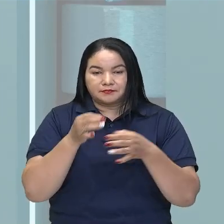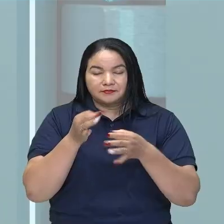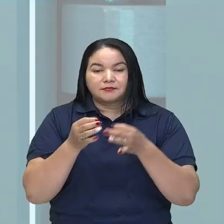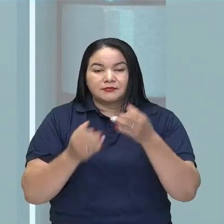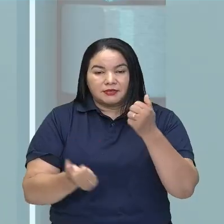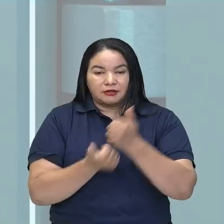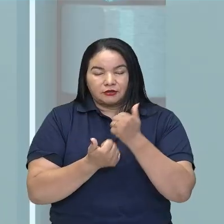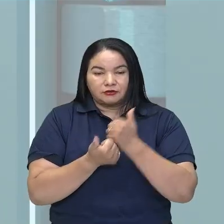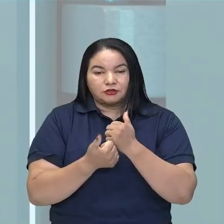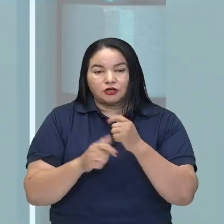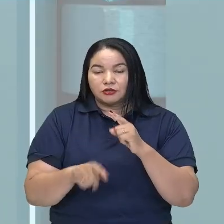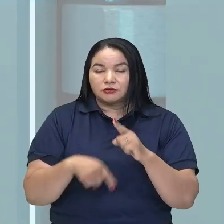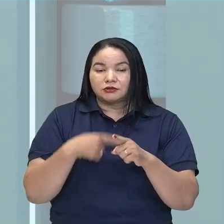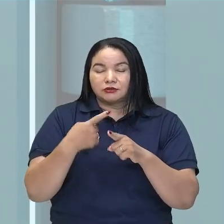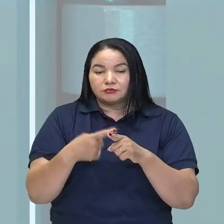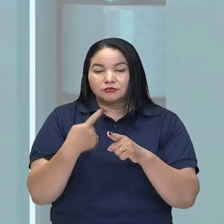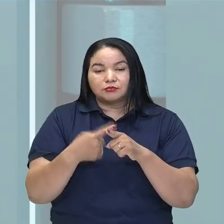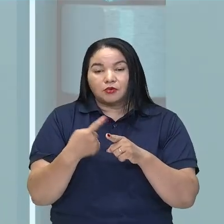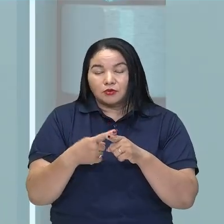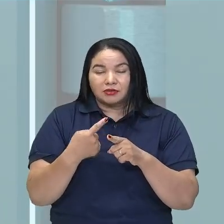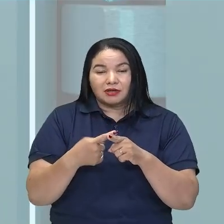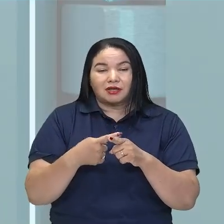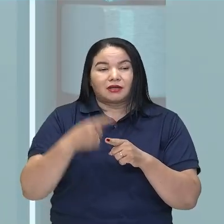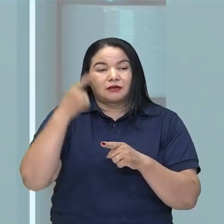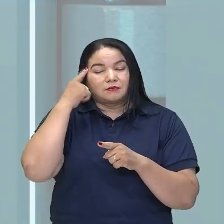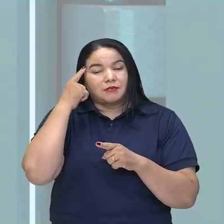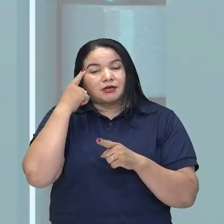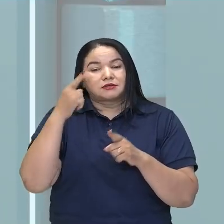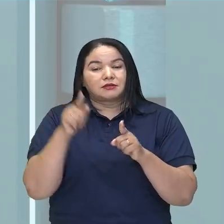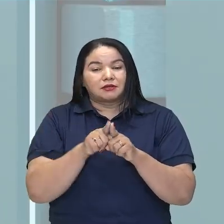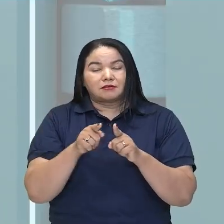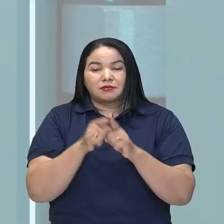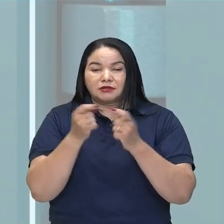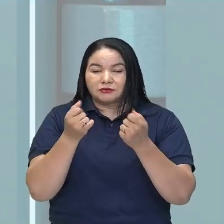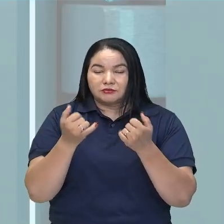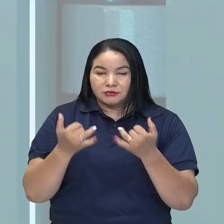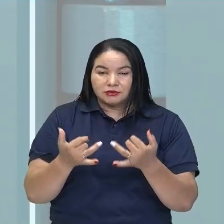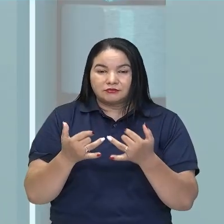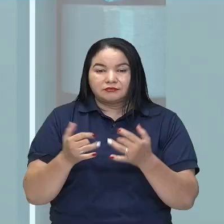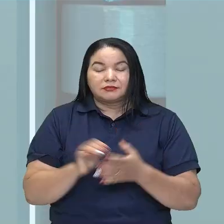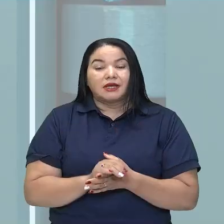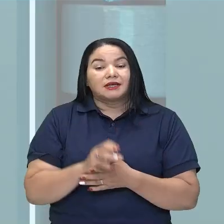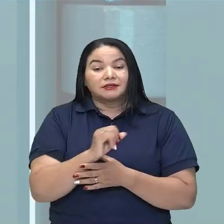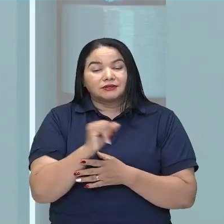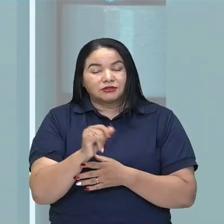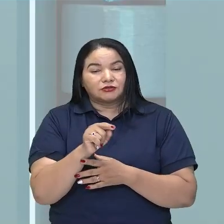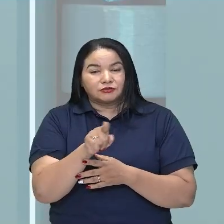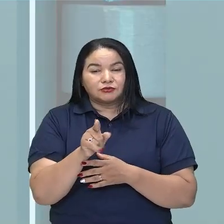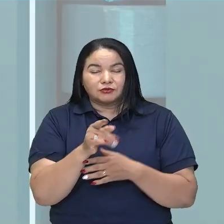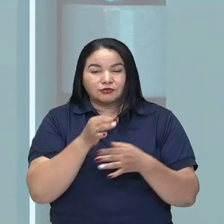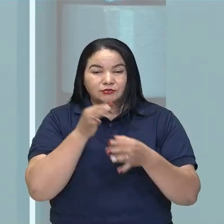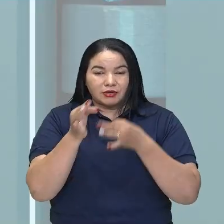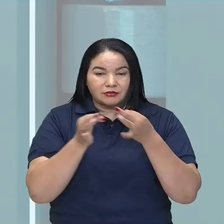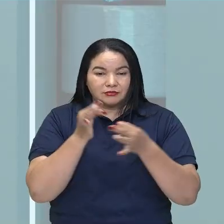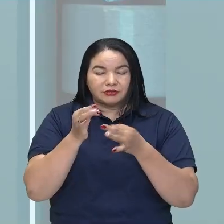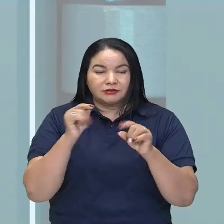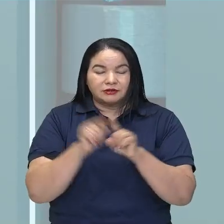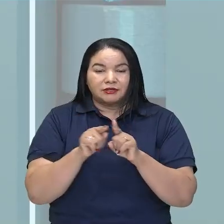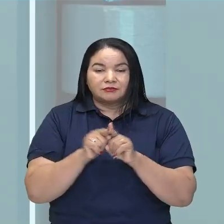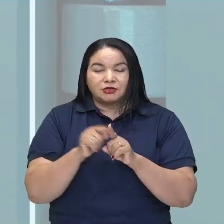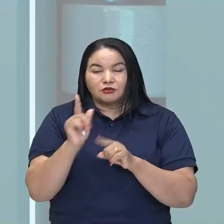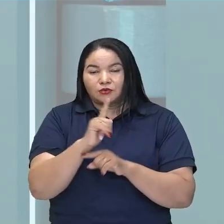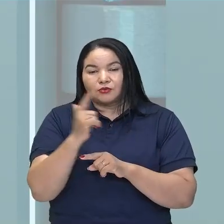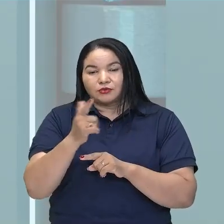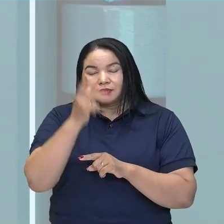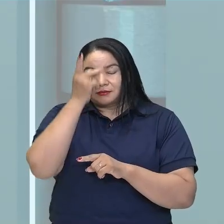o porquê se pensa dessa forma e, claro, quando se apresenta esse argumento, busca-se convencer a outra